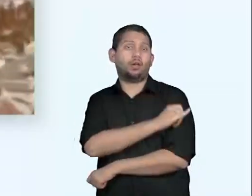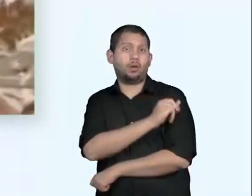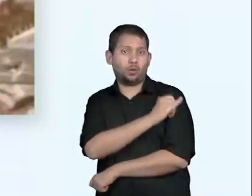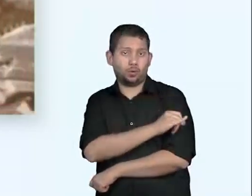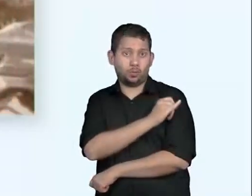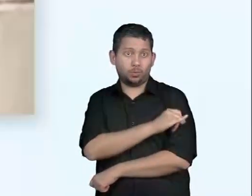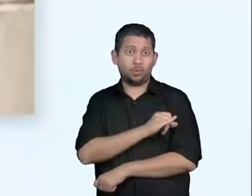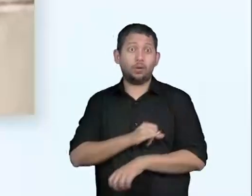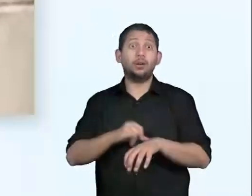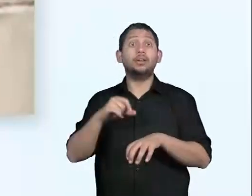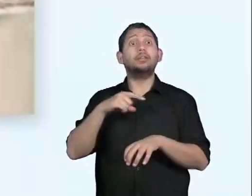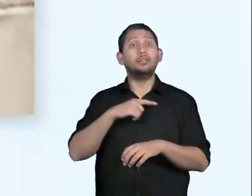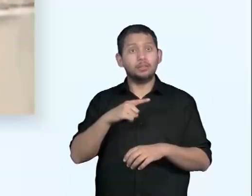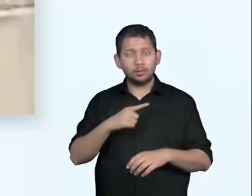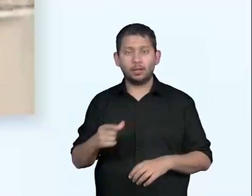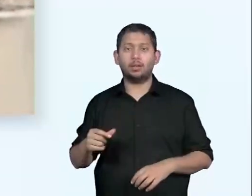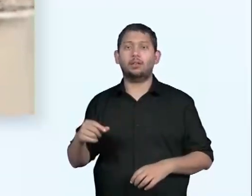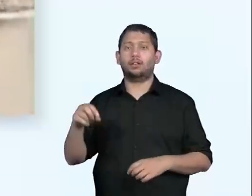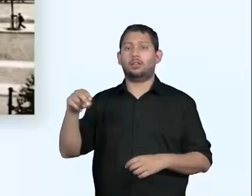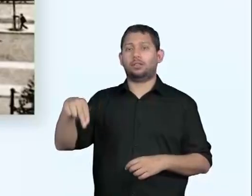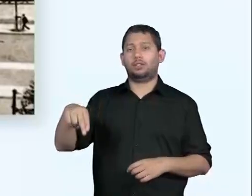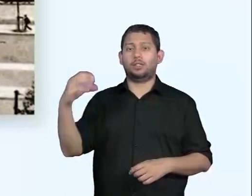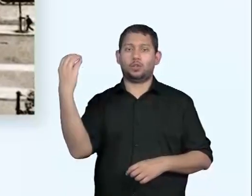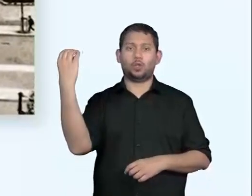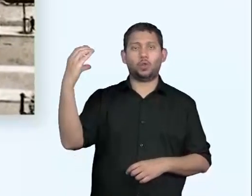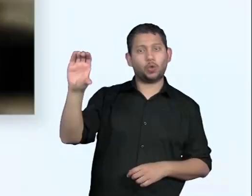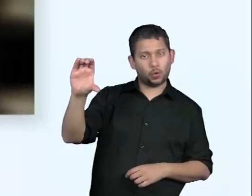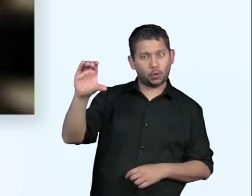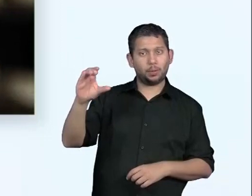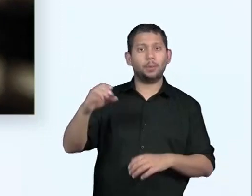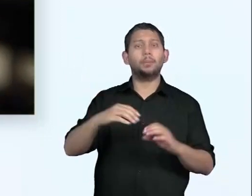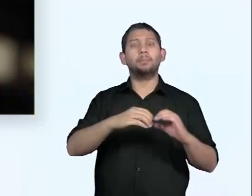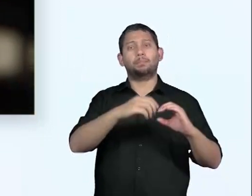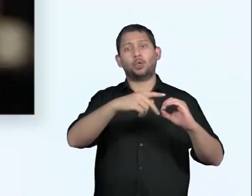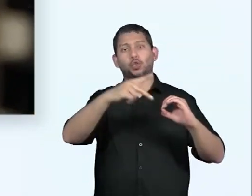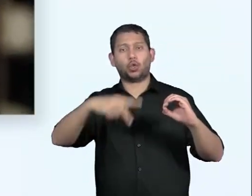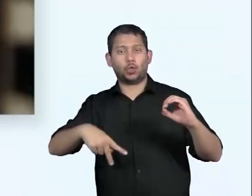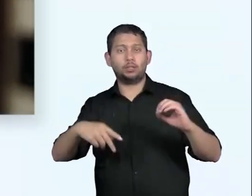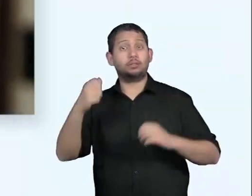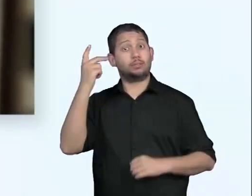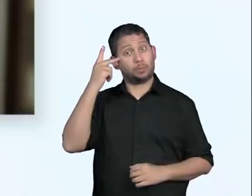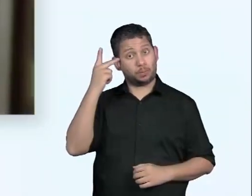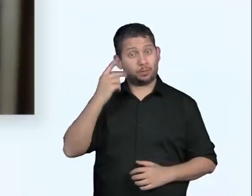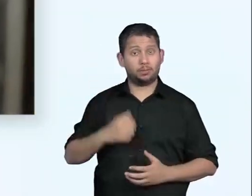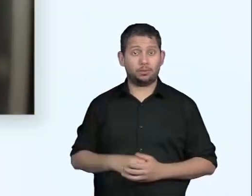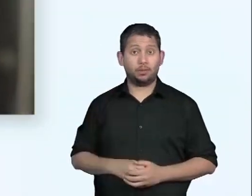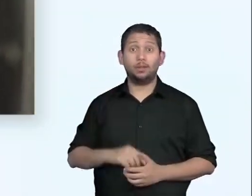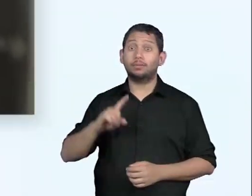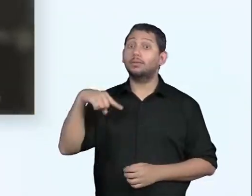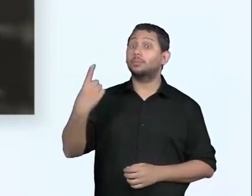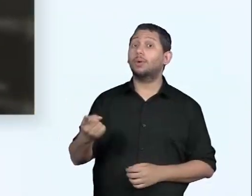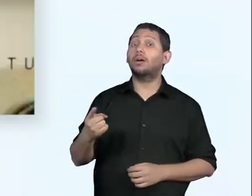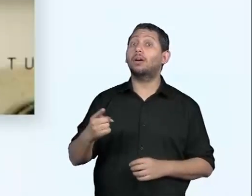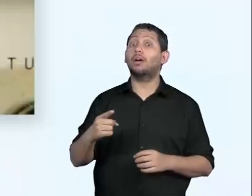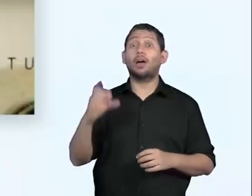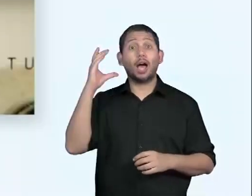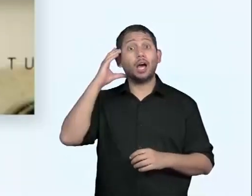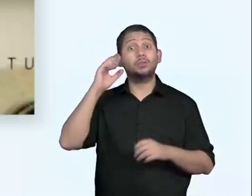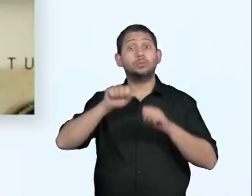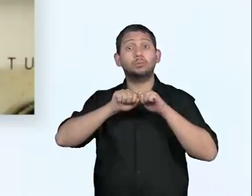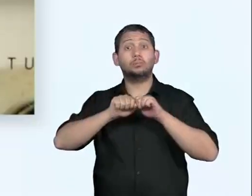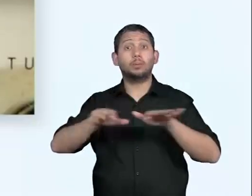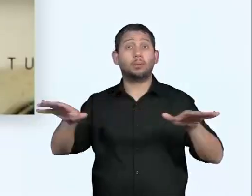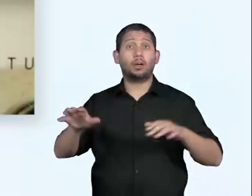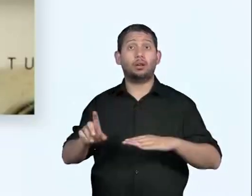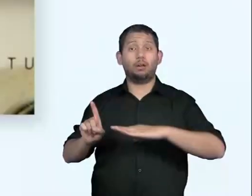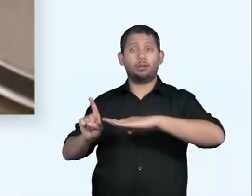receptores instalados em Niterói, Petrópolis e São Paulo. Depois disso, o rádio começou a se difundir, ainda em